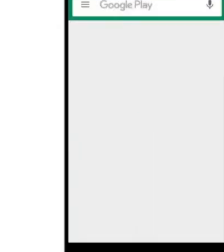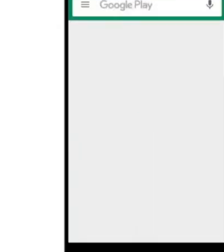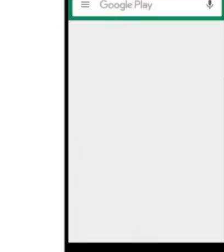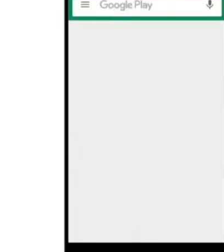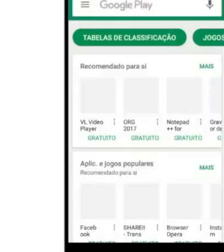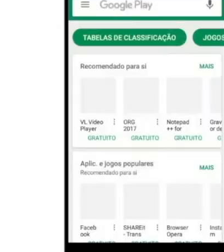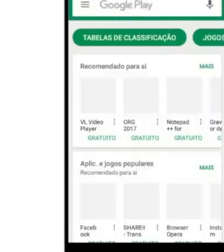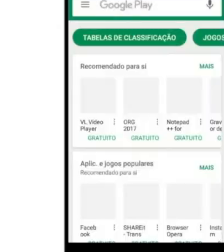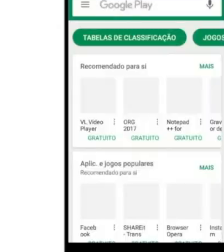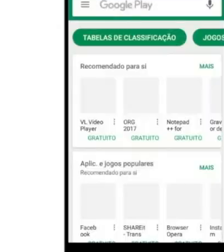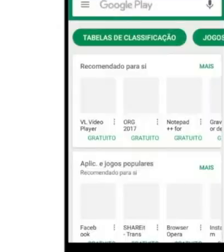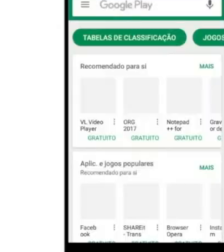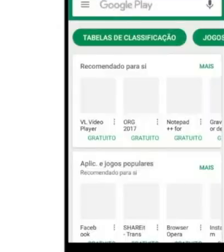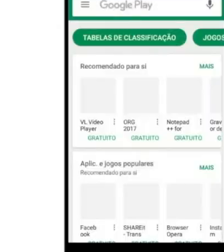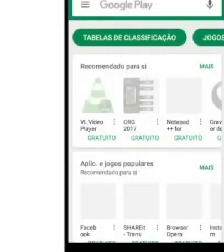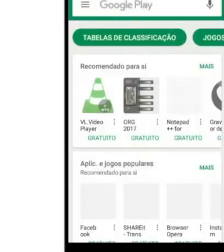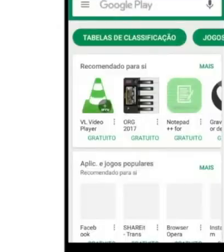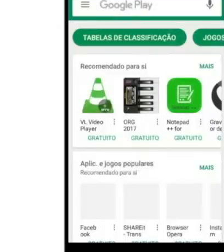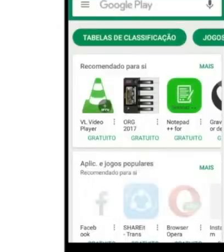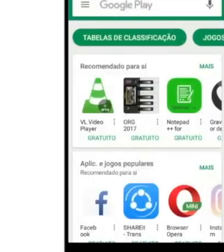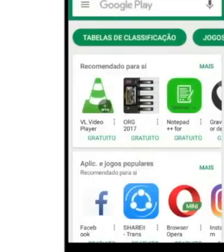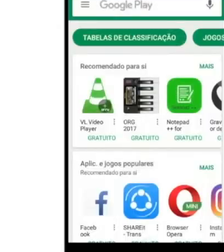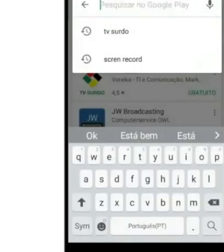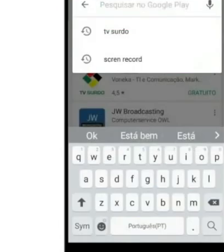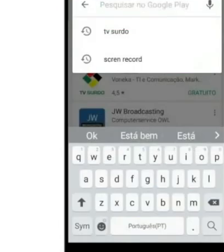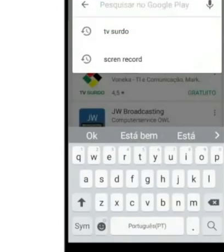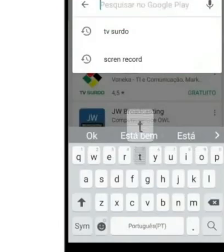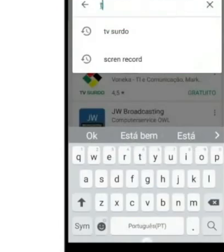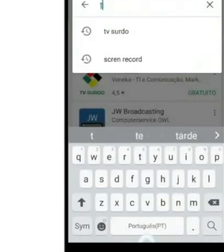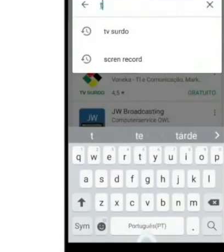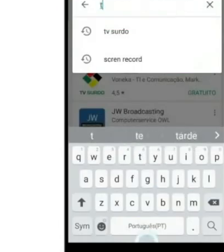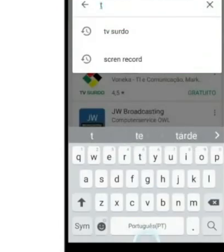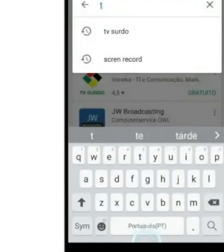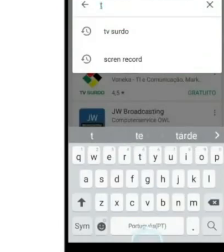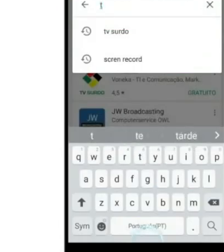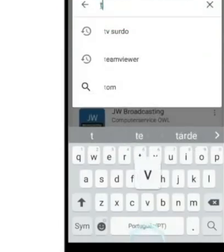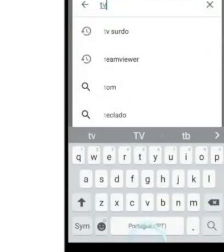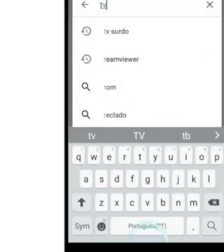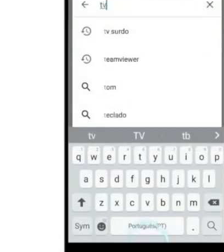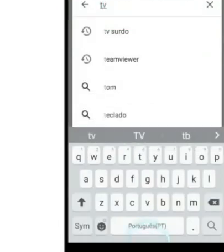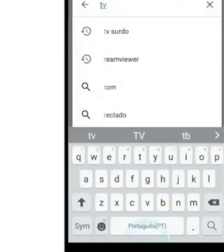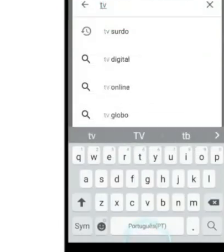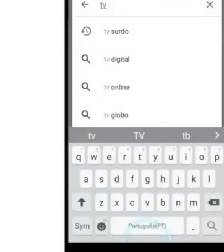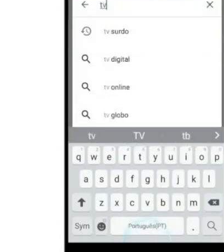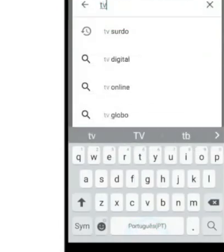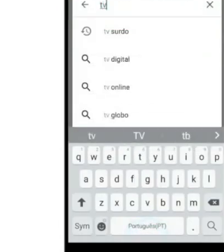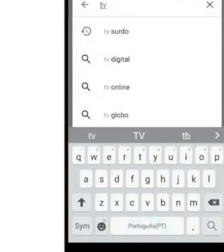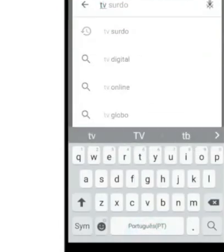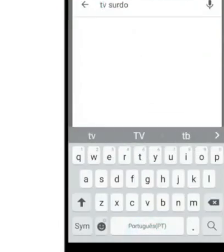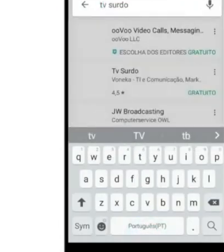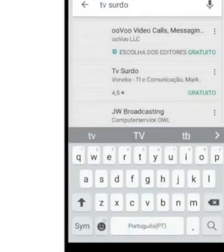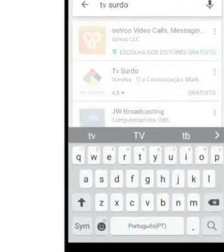Pegue no seu telemóvel e vá ao Google Play. Procure TV Surdo.